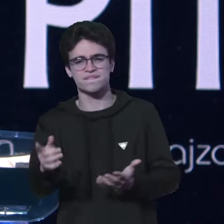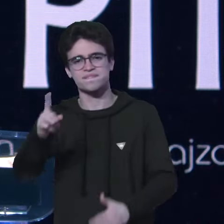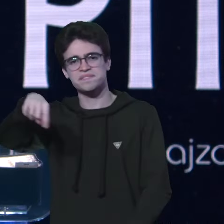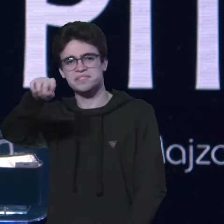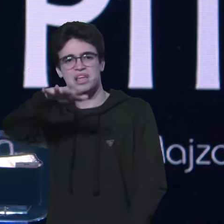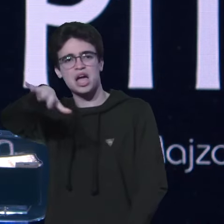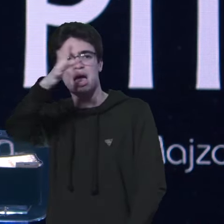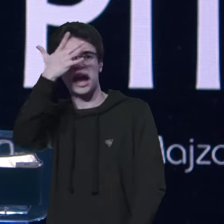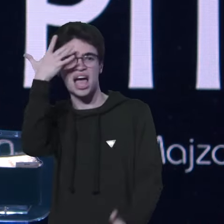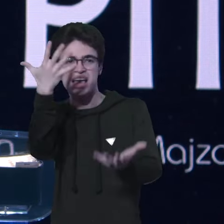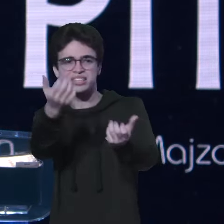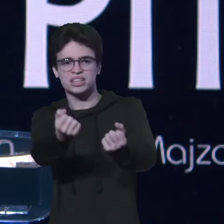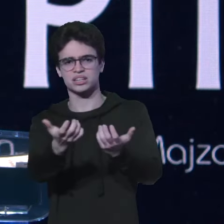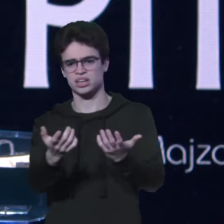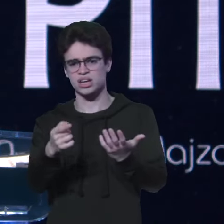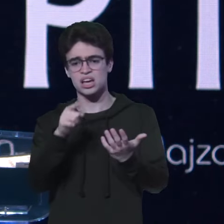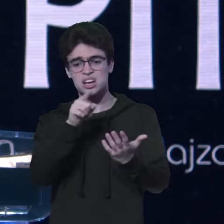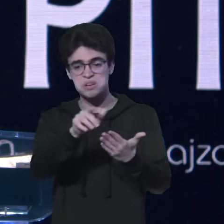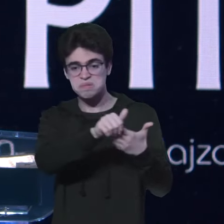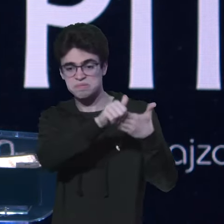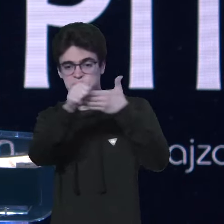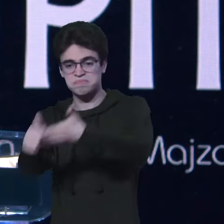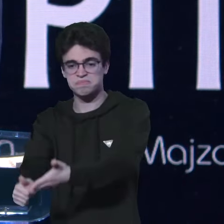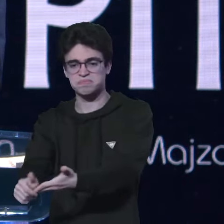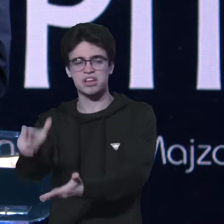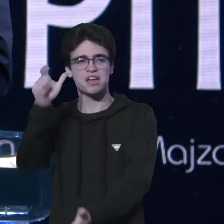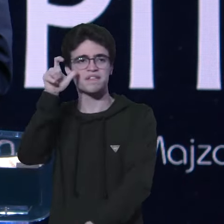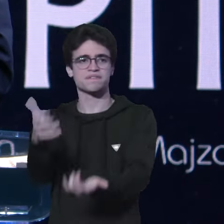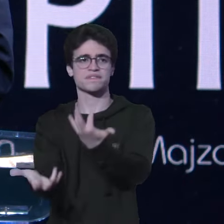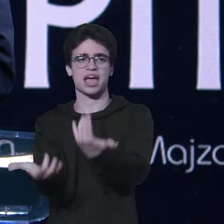tolerante, isso está te levando para o inferno, irmão.